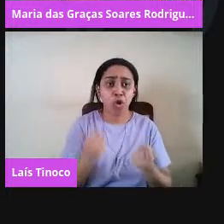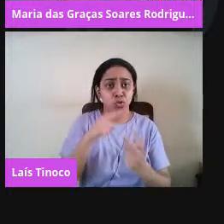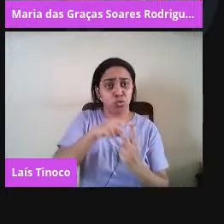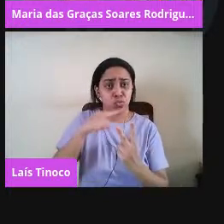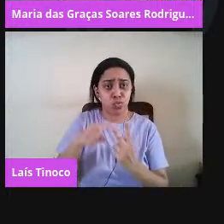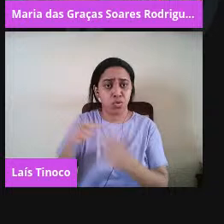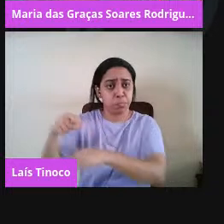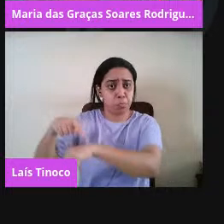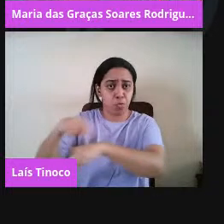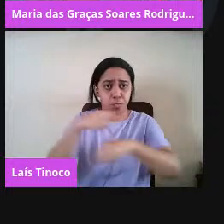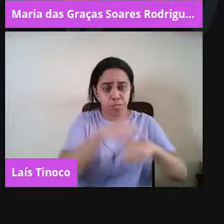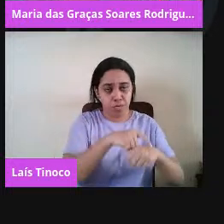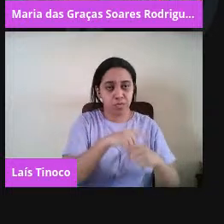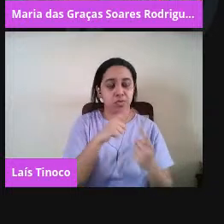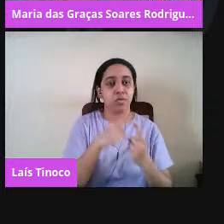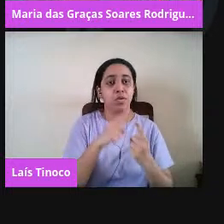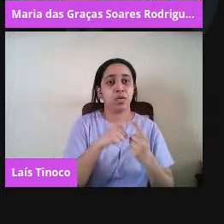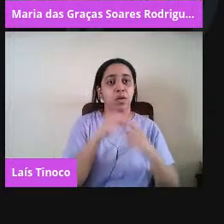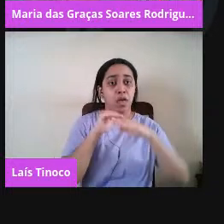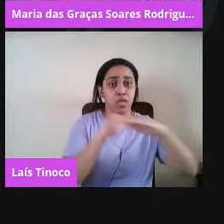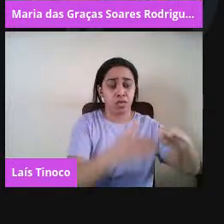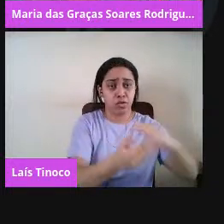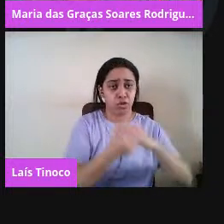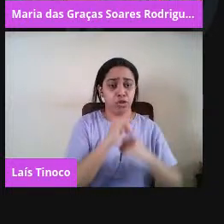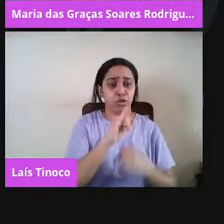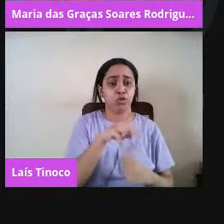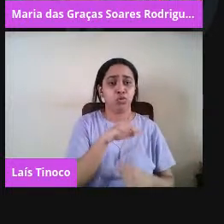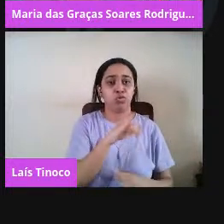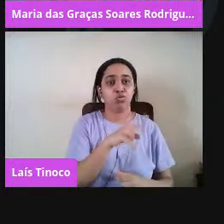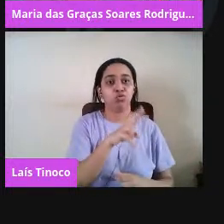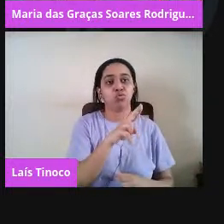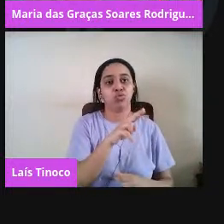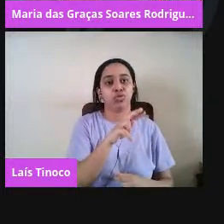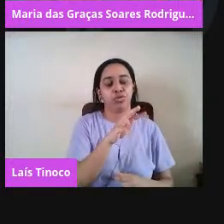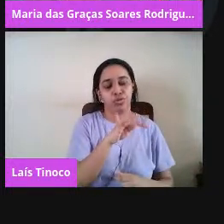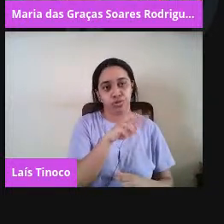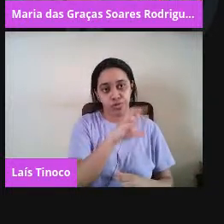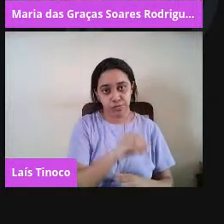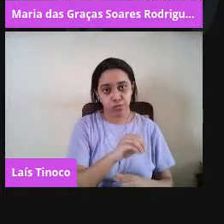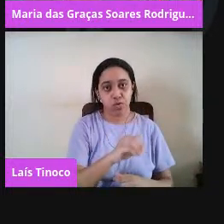enunciado injuntivo, através do imperativo afirmativo, senta-lhe o pau,